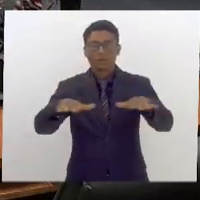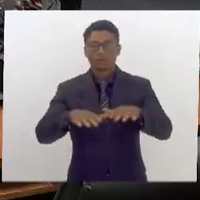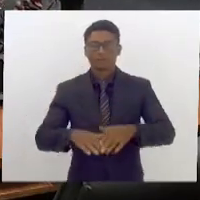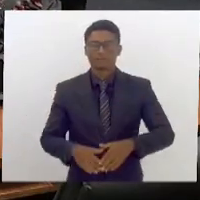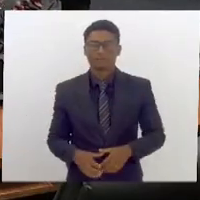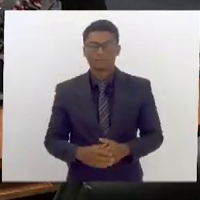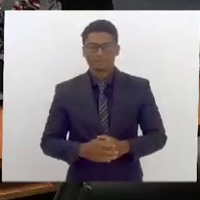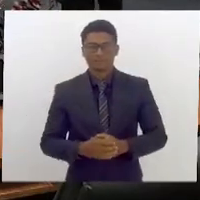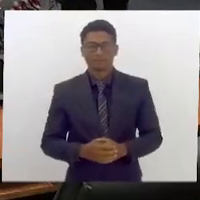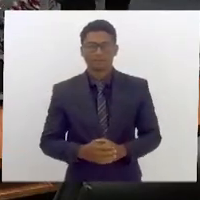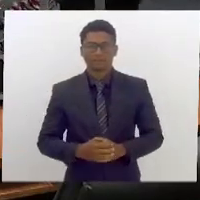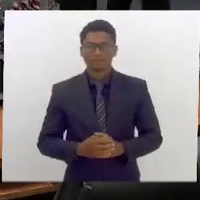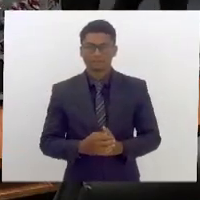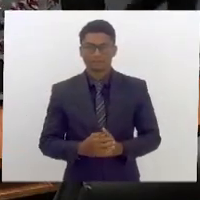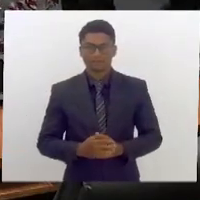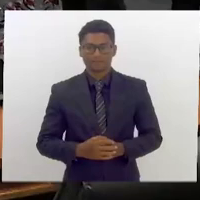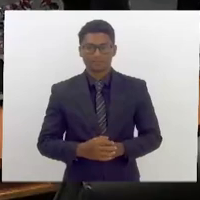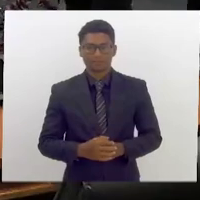deputados.